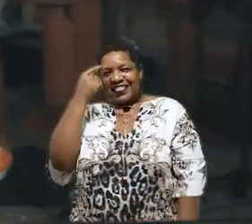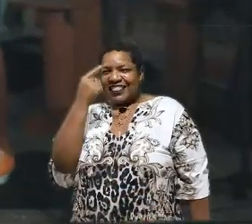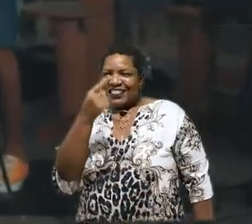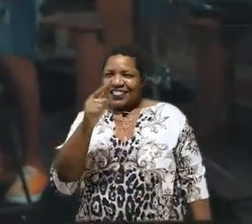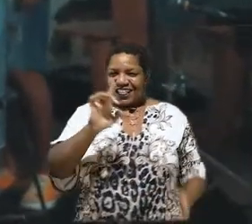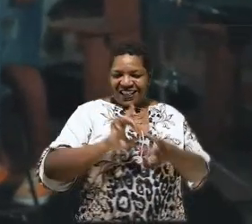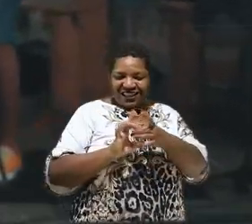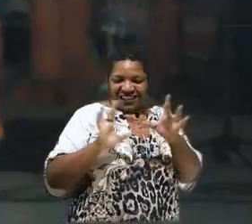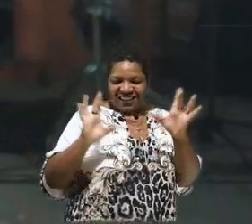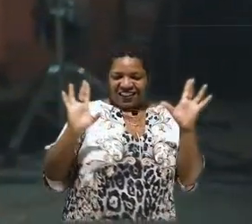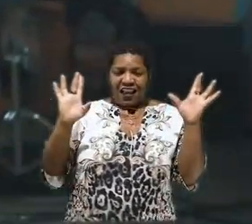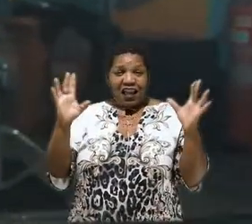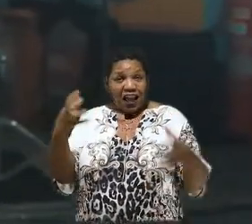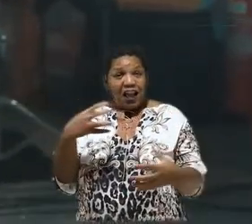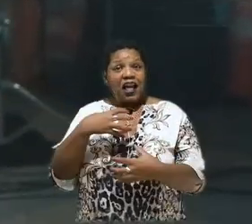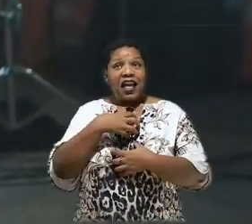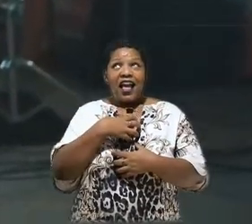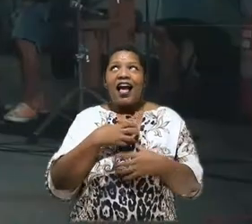é